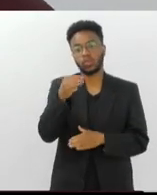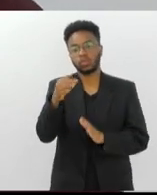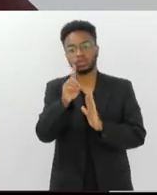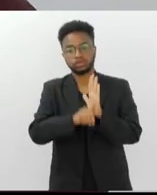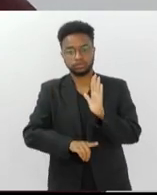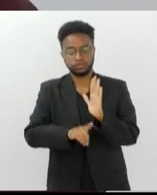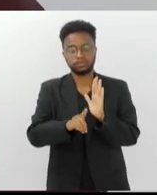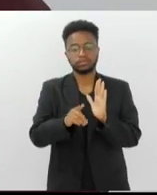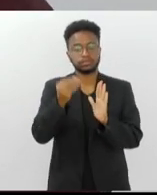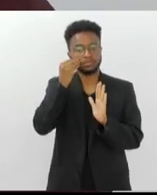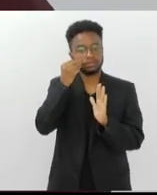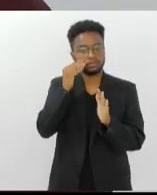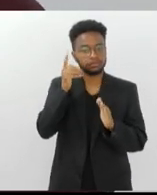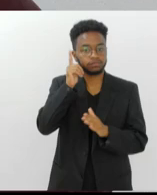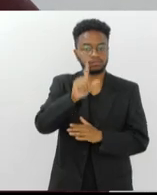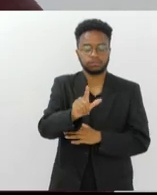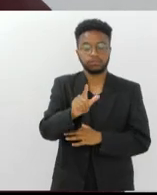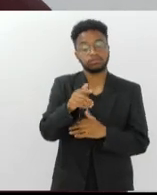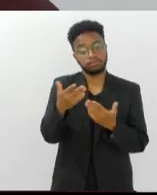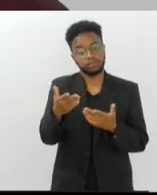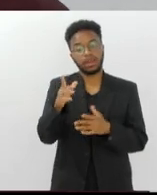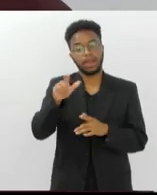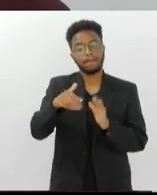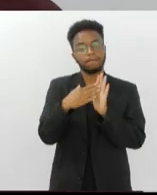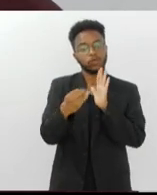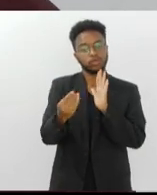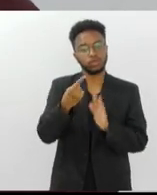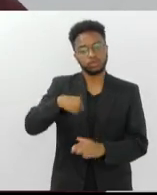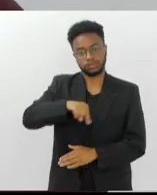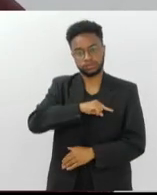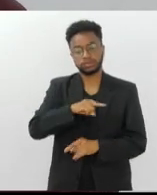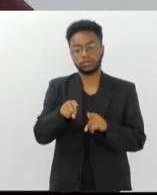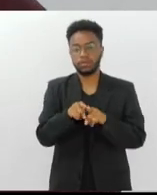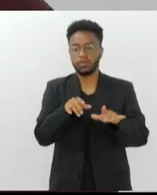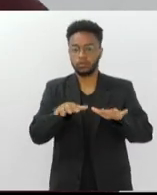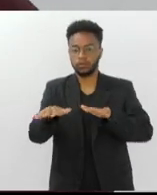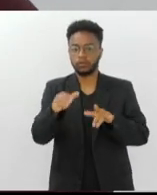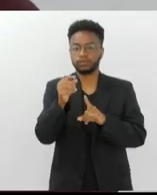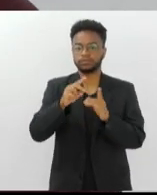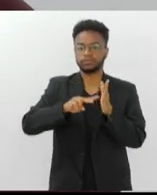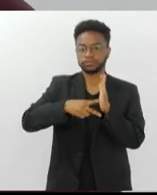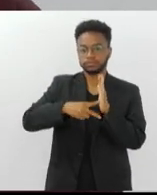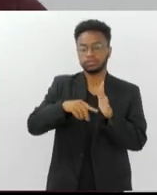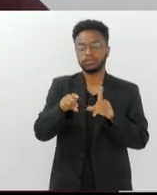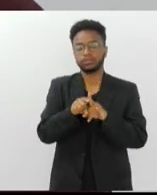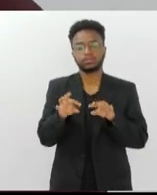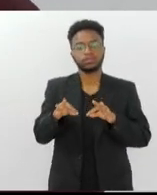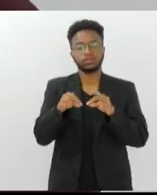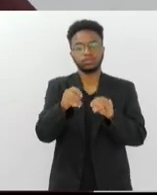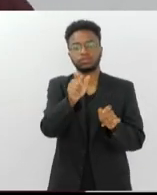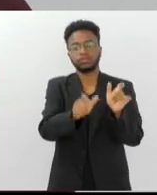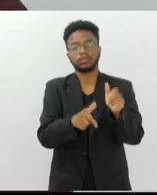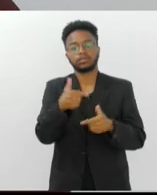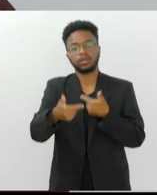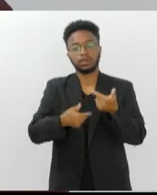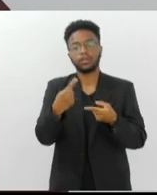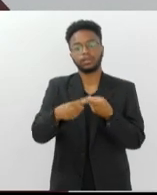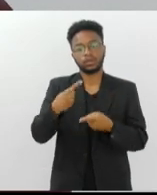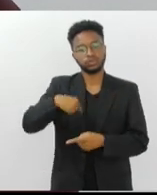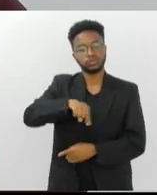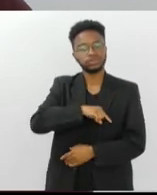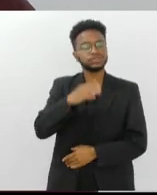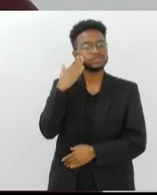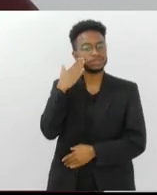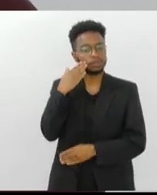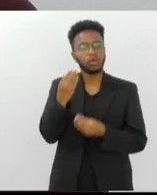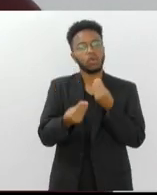para a gente deve ser inspiradora, para o movimento sindical como todo, para todos os trabalhadores. Que a gente sabe que a realidade